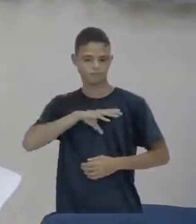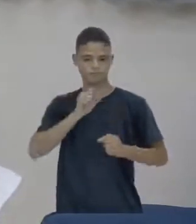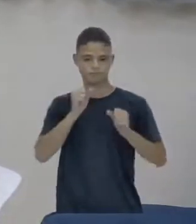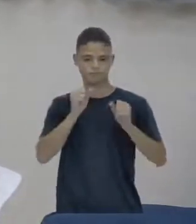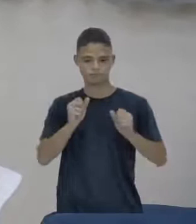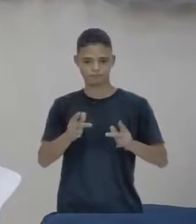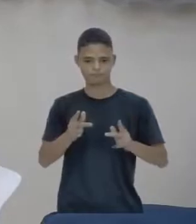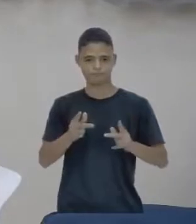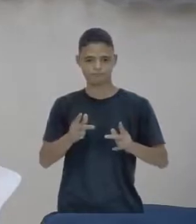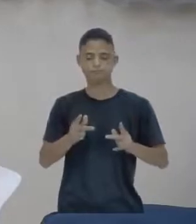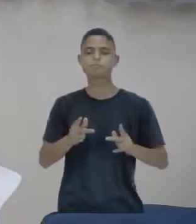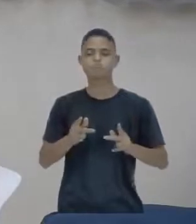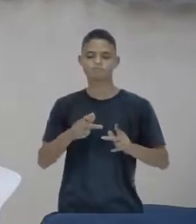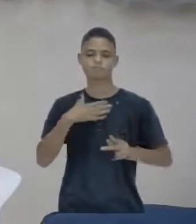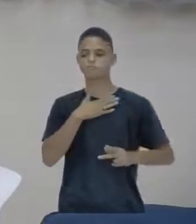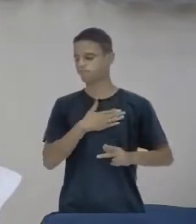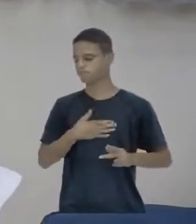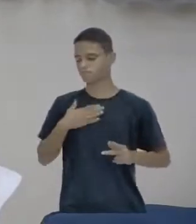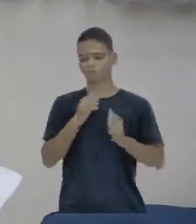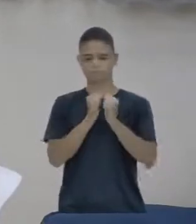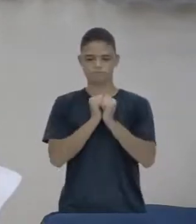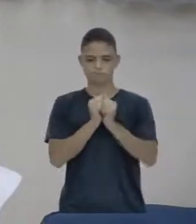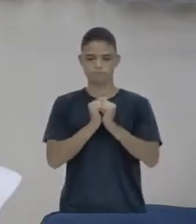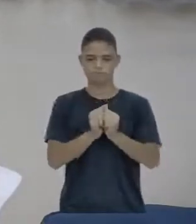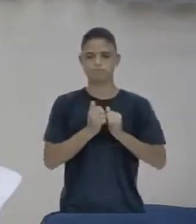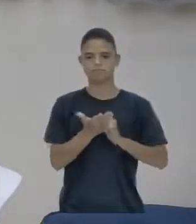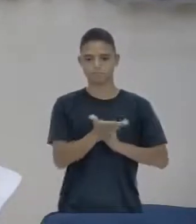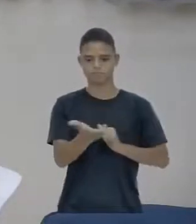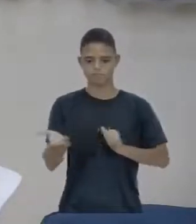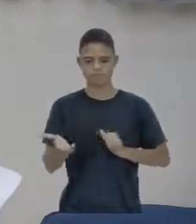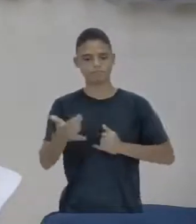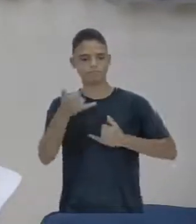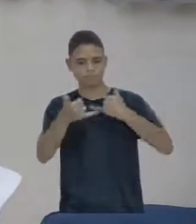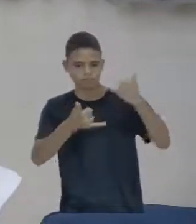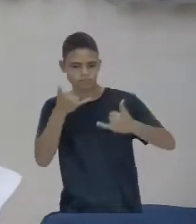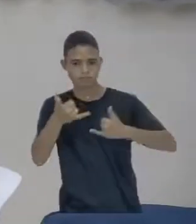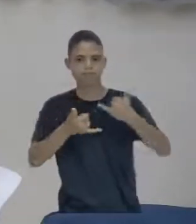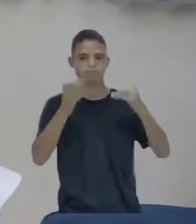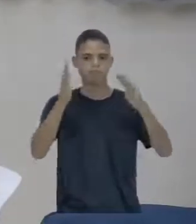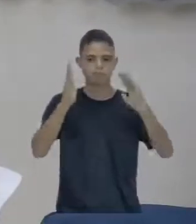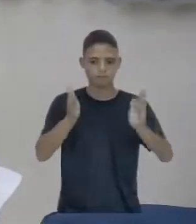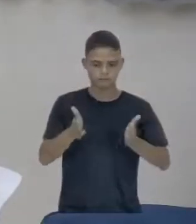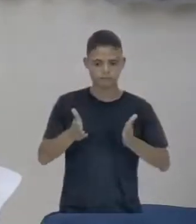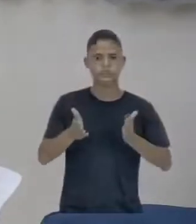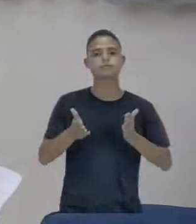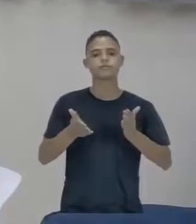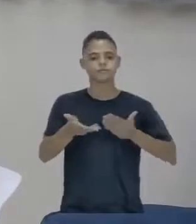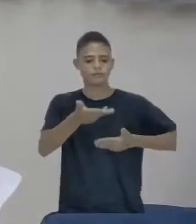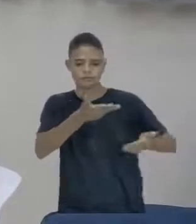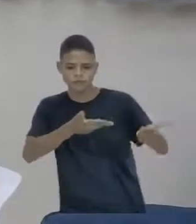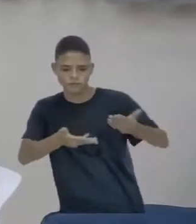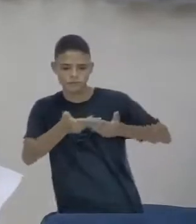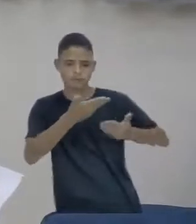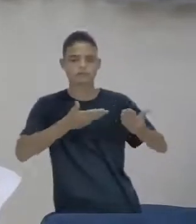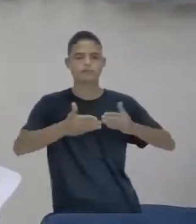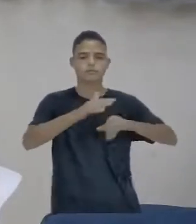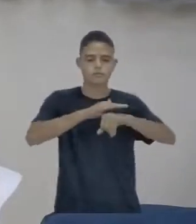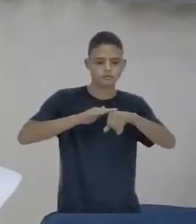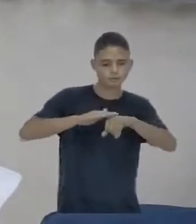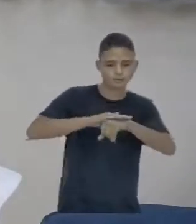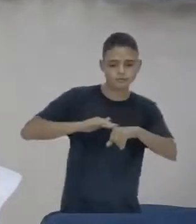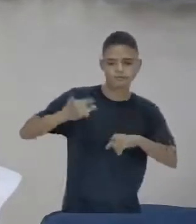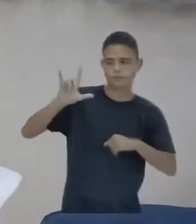CMSP_EM. Será um prazer, já tivemos várias interações, já brincamos bastante hoje no nosso Insta. Foi um prazer para quem